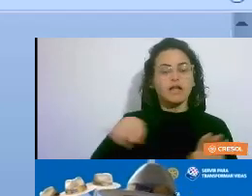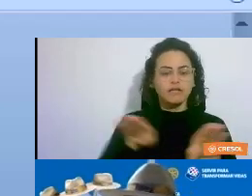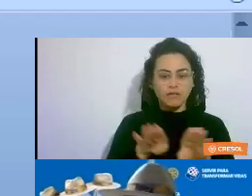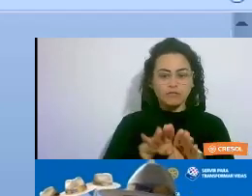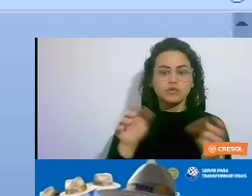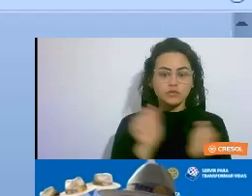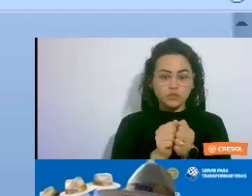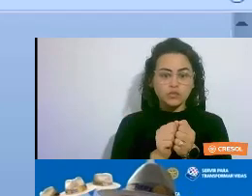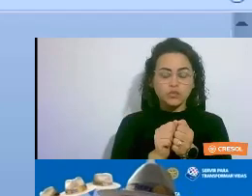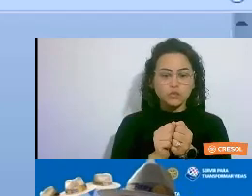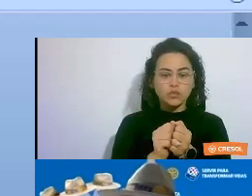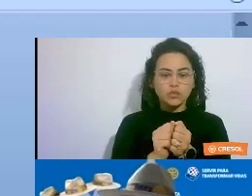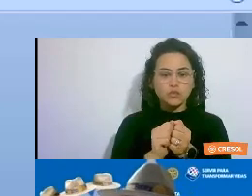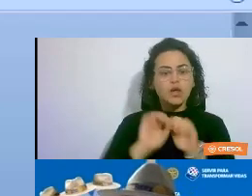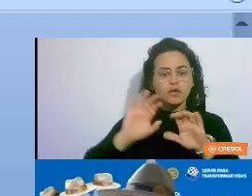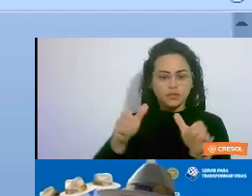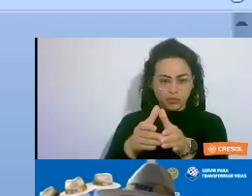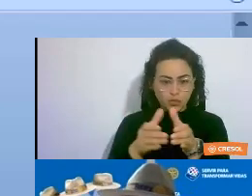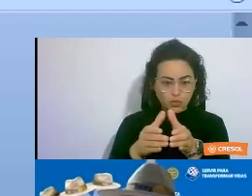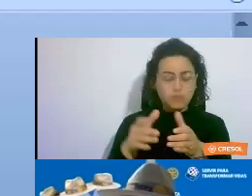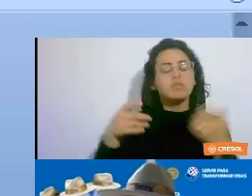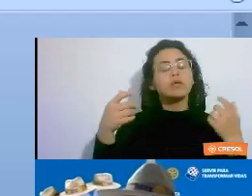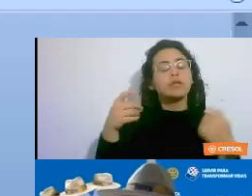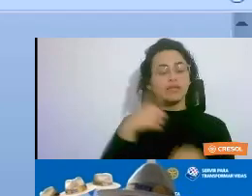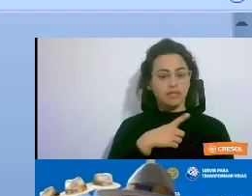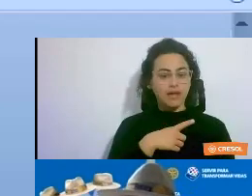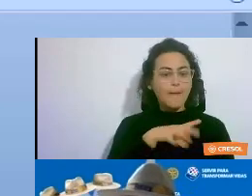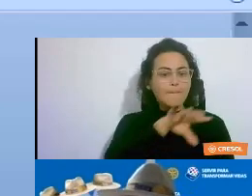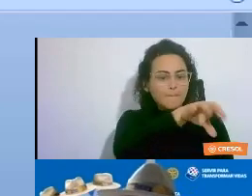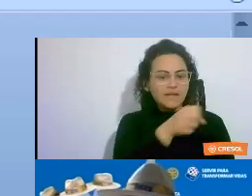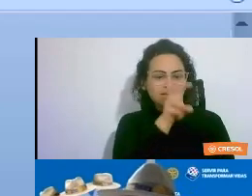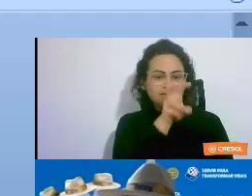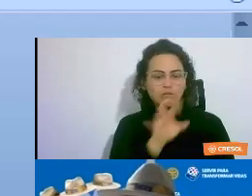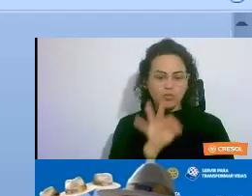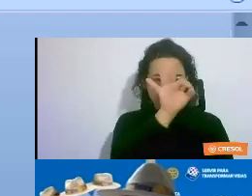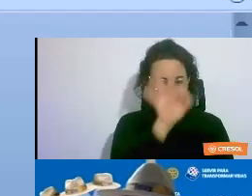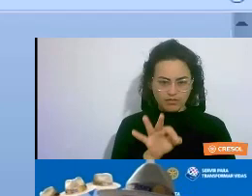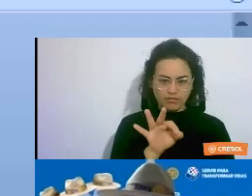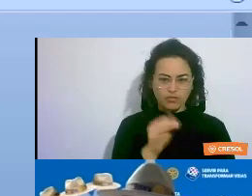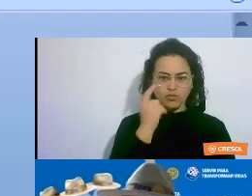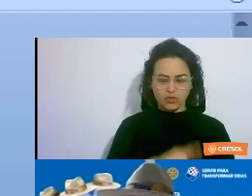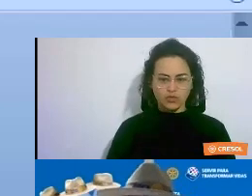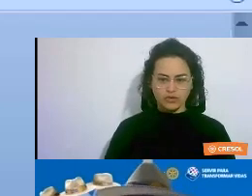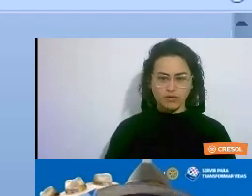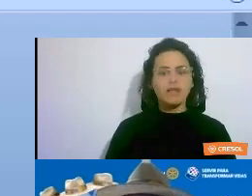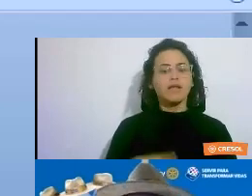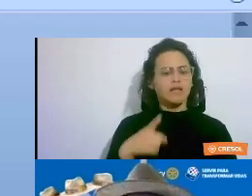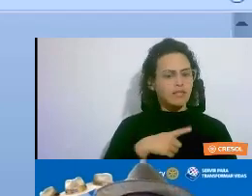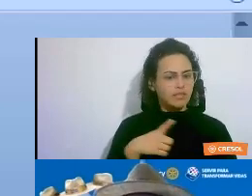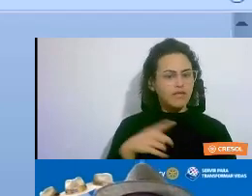valor da pólice, né? E isso tem a campanha anual que é feita pela BTRF para que faça